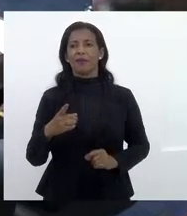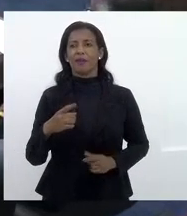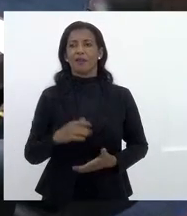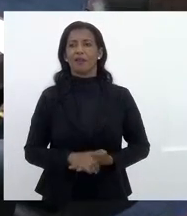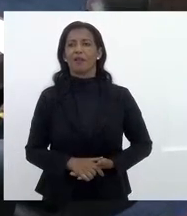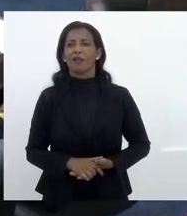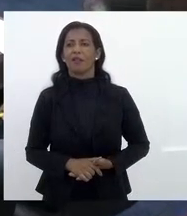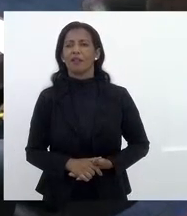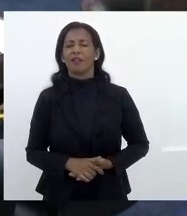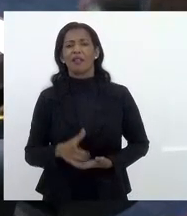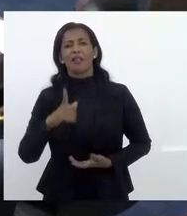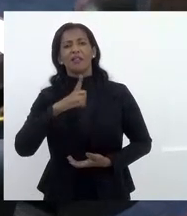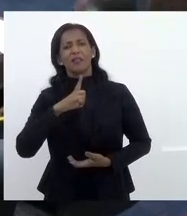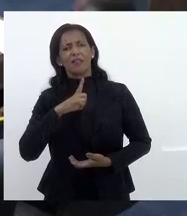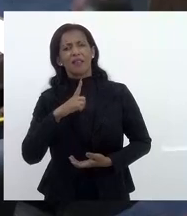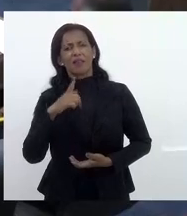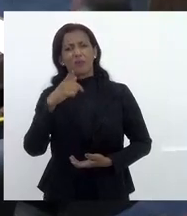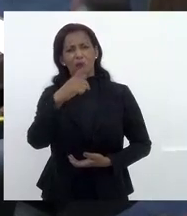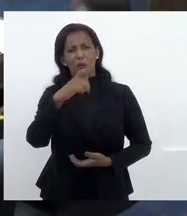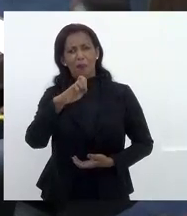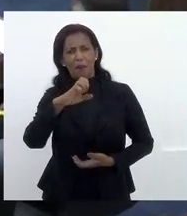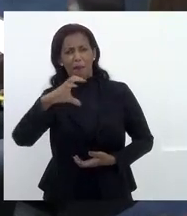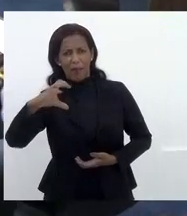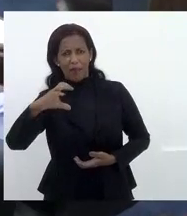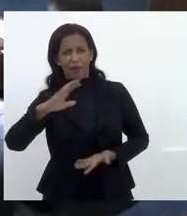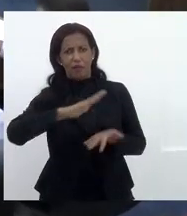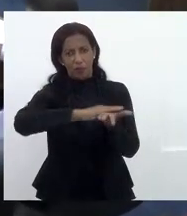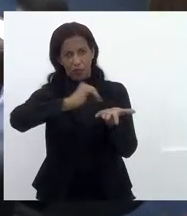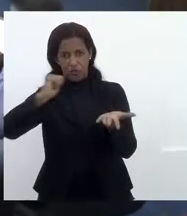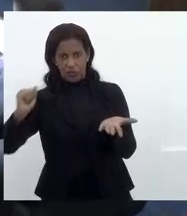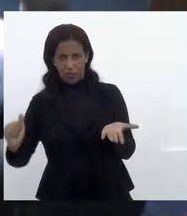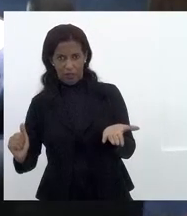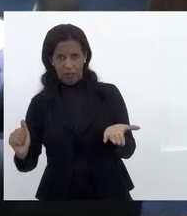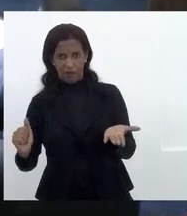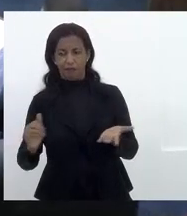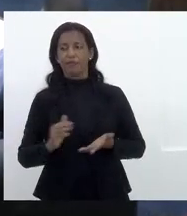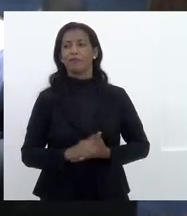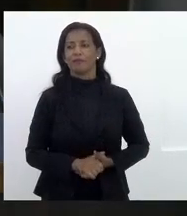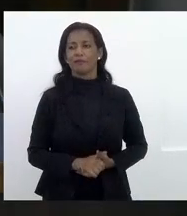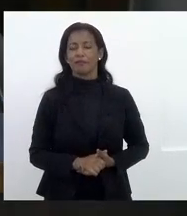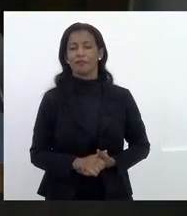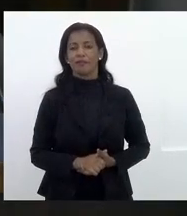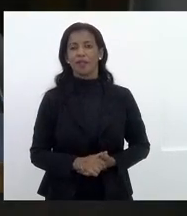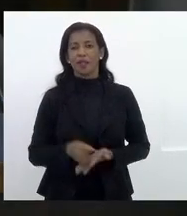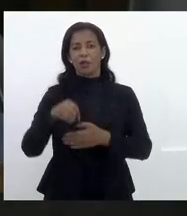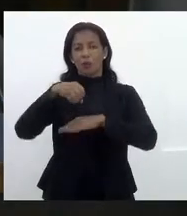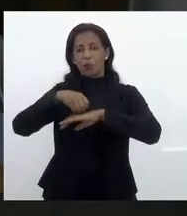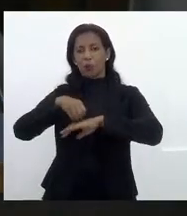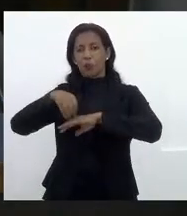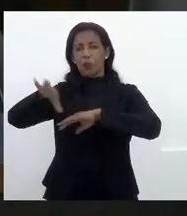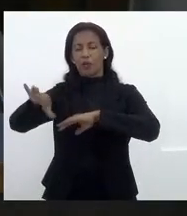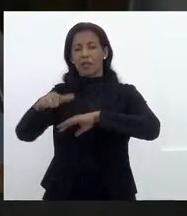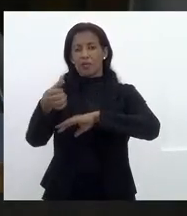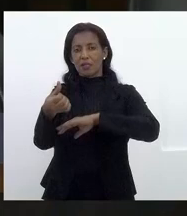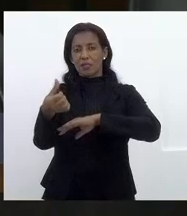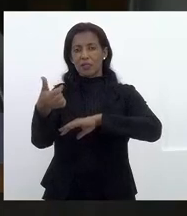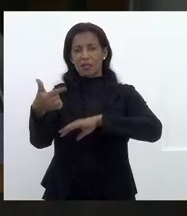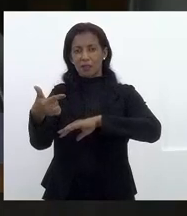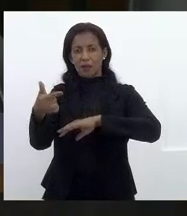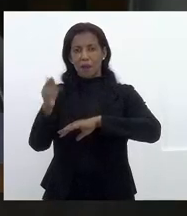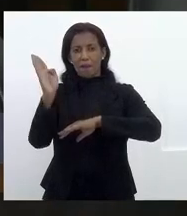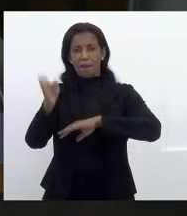teve uma PEC que foi retirada e foi encaminhada à